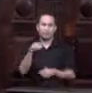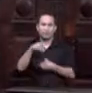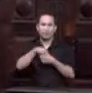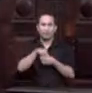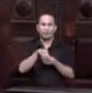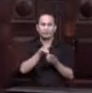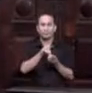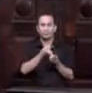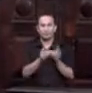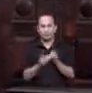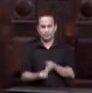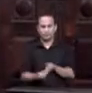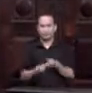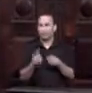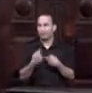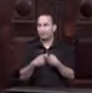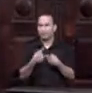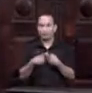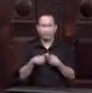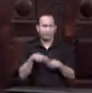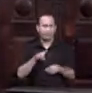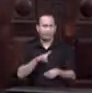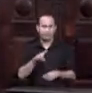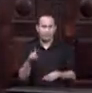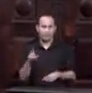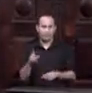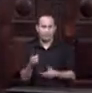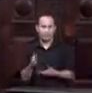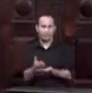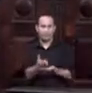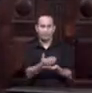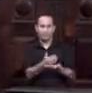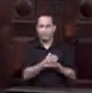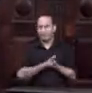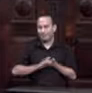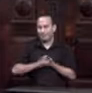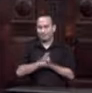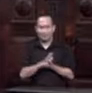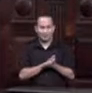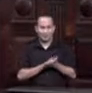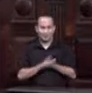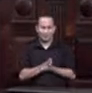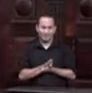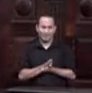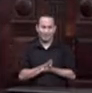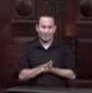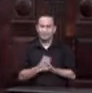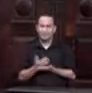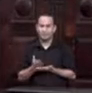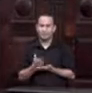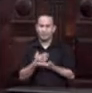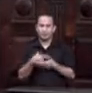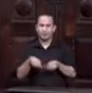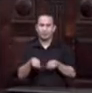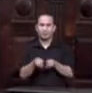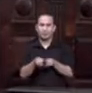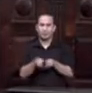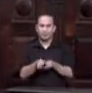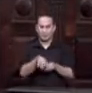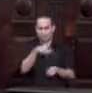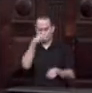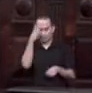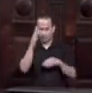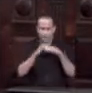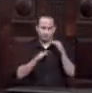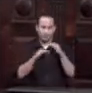porque não recupera absolutamente nada, não recupera os funcionários, não